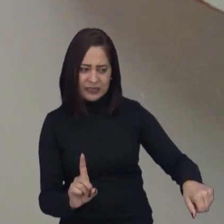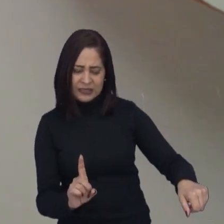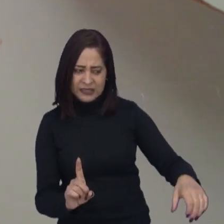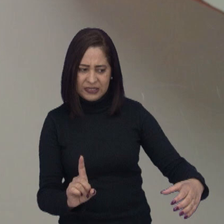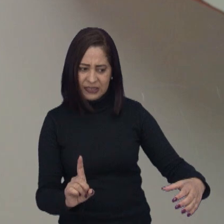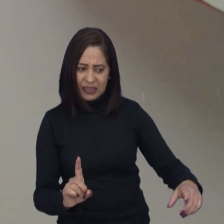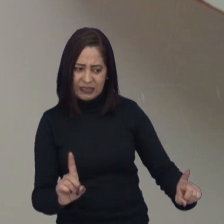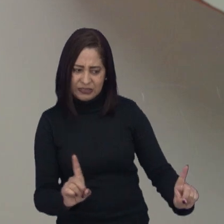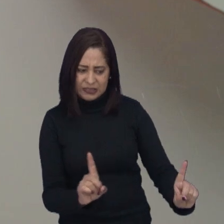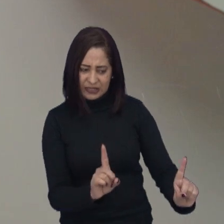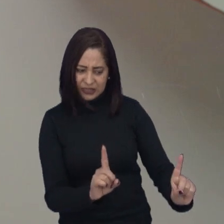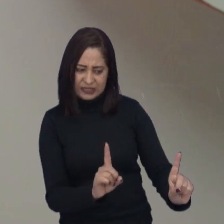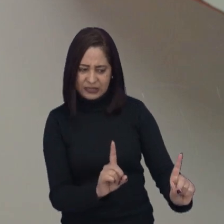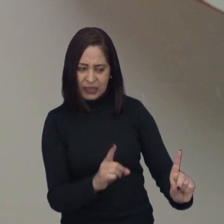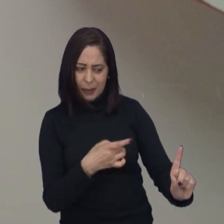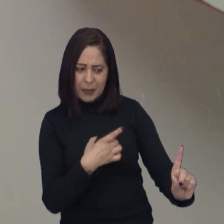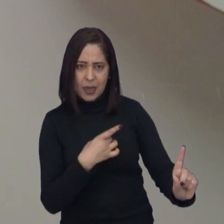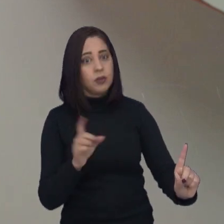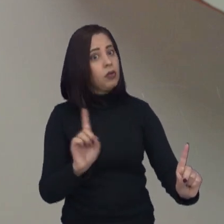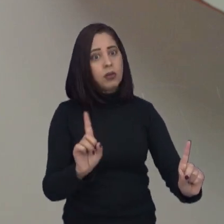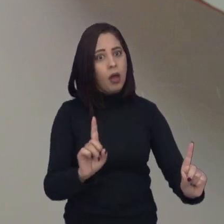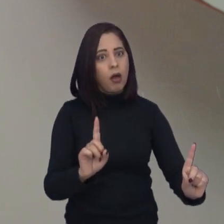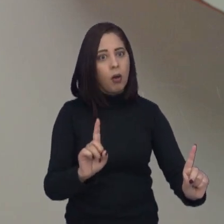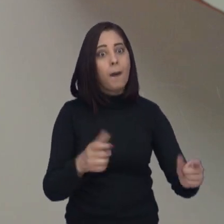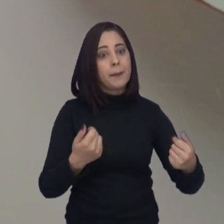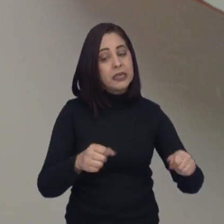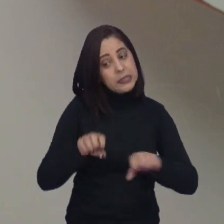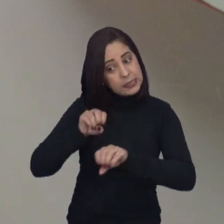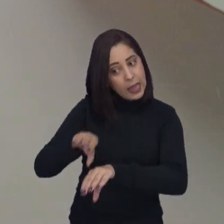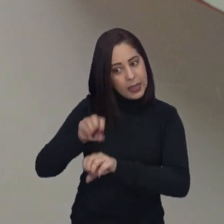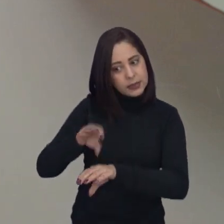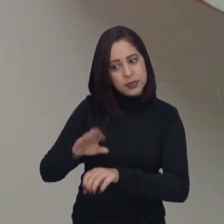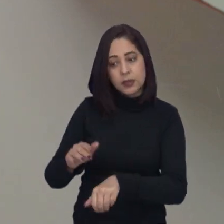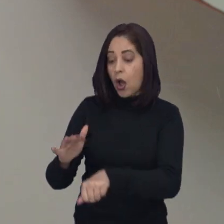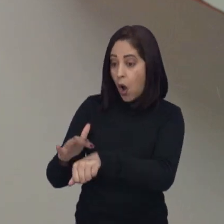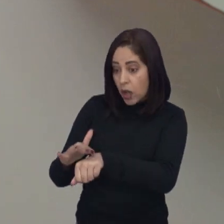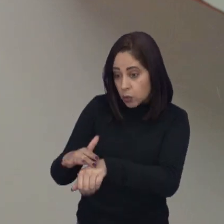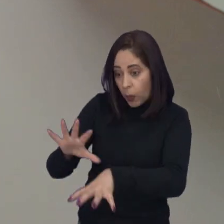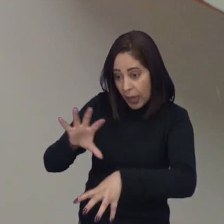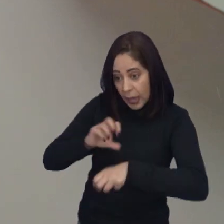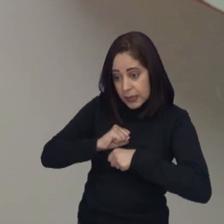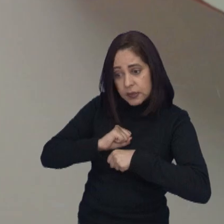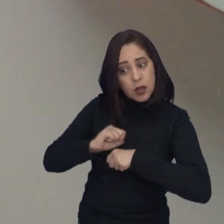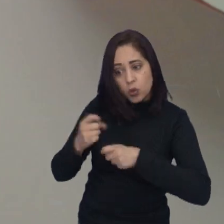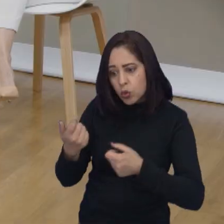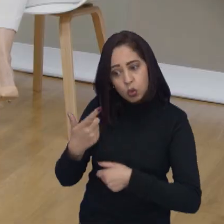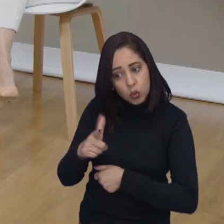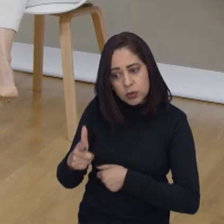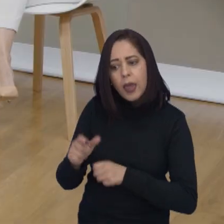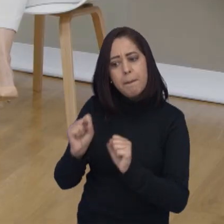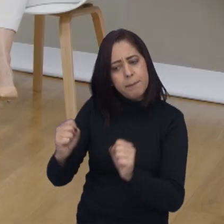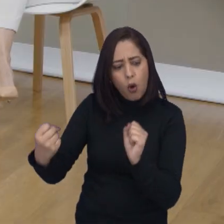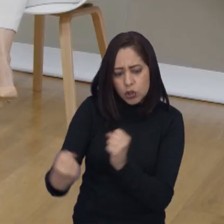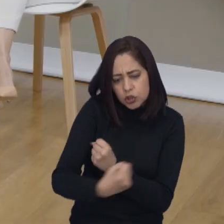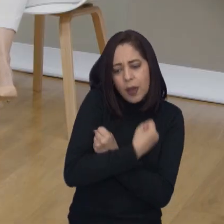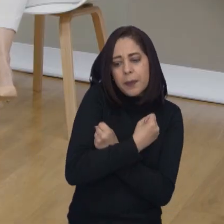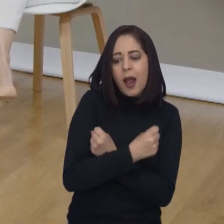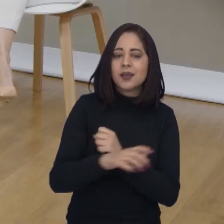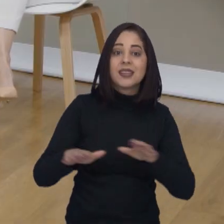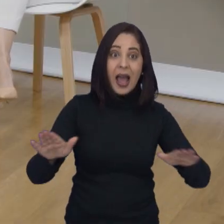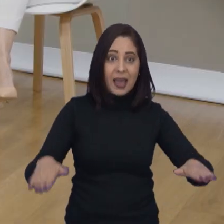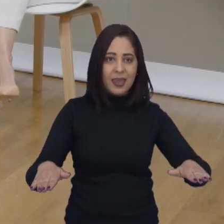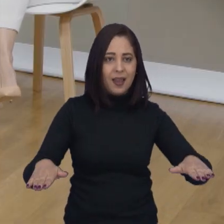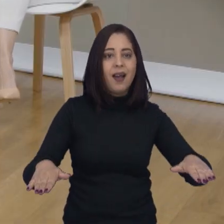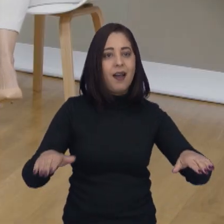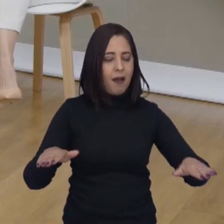Então, importante os pais propagarem que não é uma doença contagiosa, essa questão do abraço. Sim, muito importante